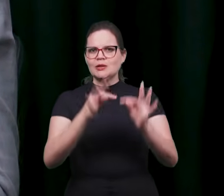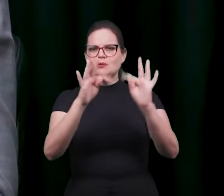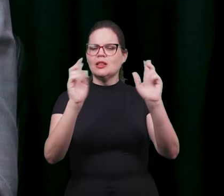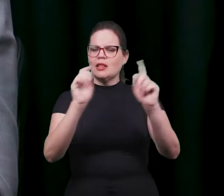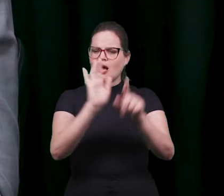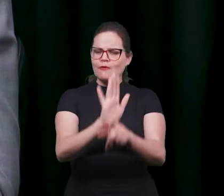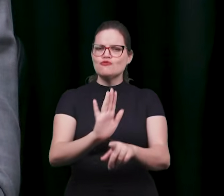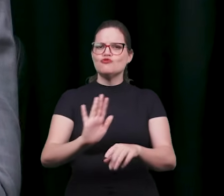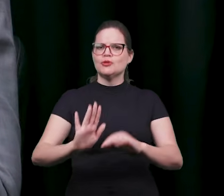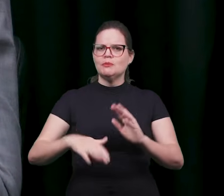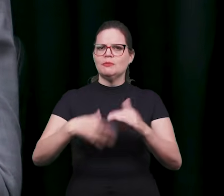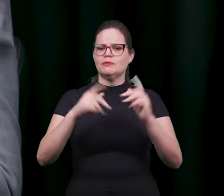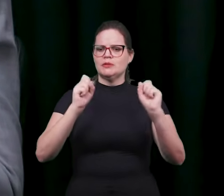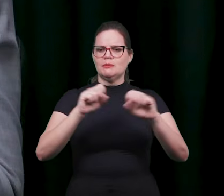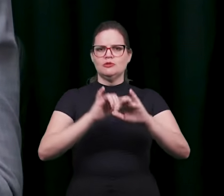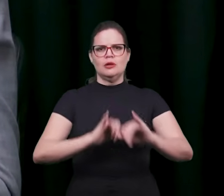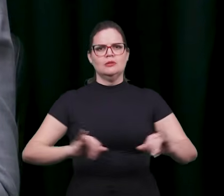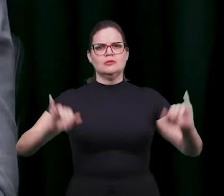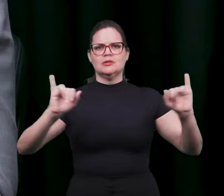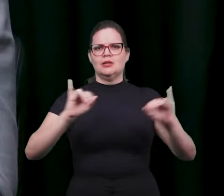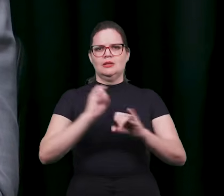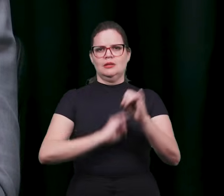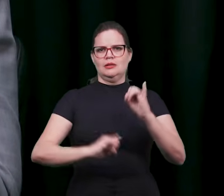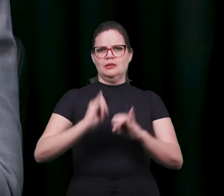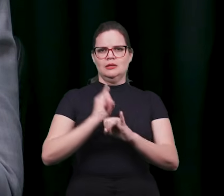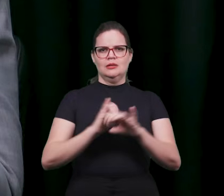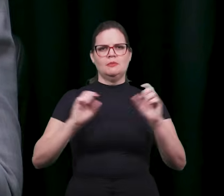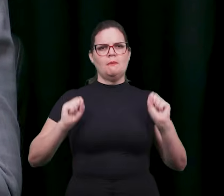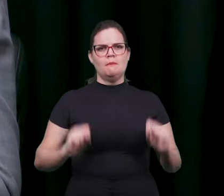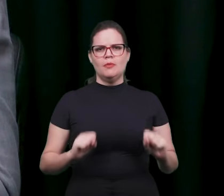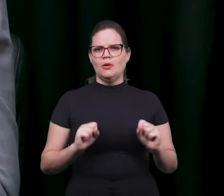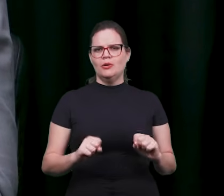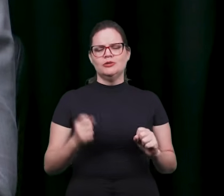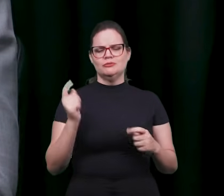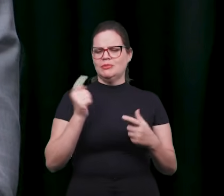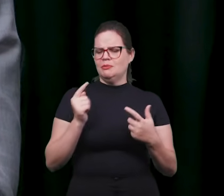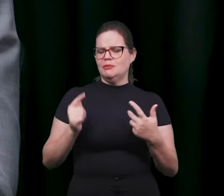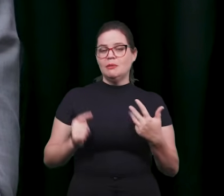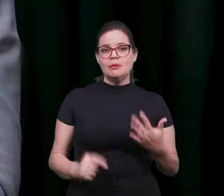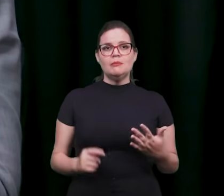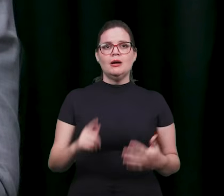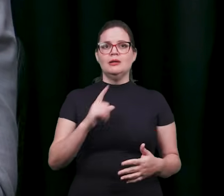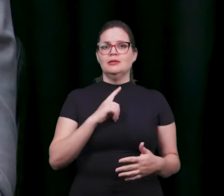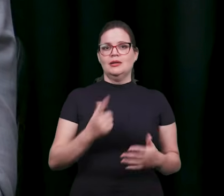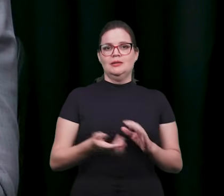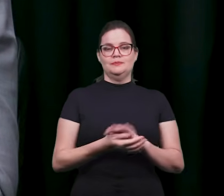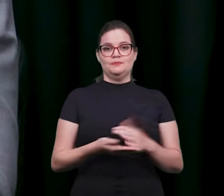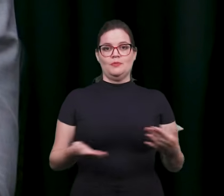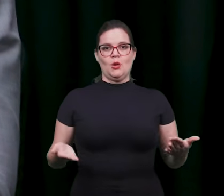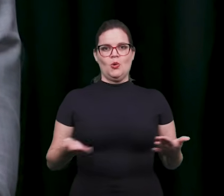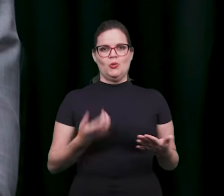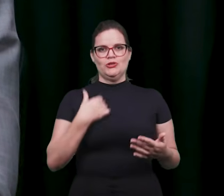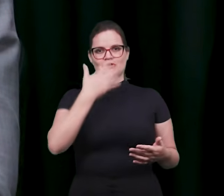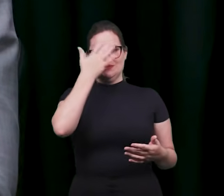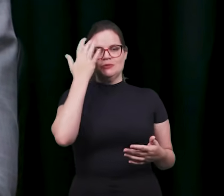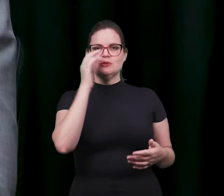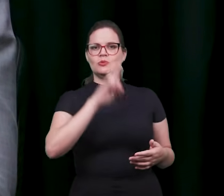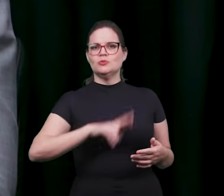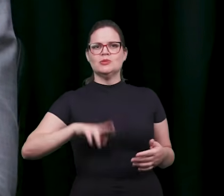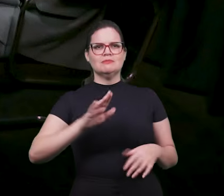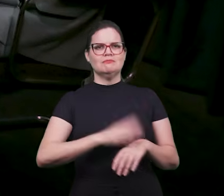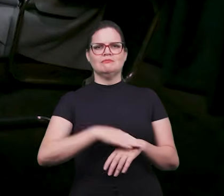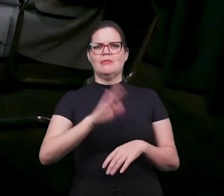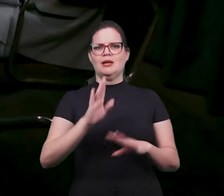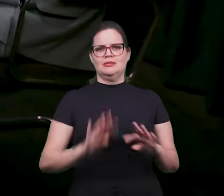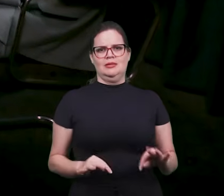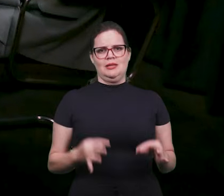mais visibilidade. Você pode anunciar o seu produto na internet, é um e-commerce. Então você vai que hoje em dia as pessoas estão trabalhando muito com isso,